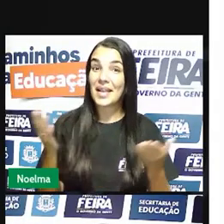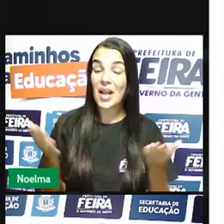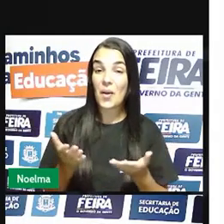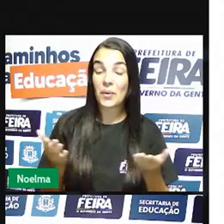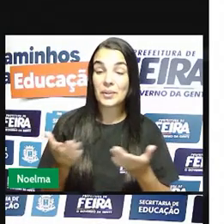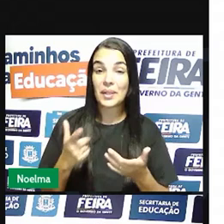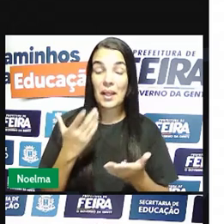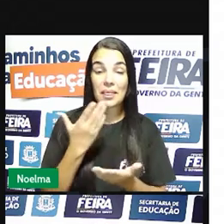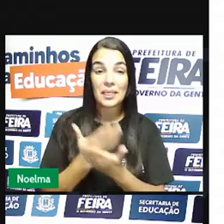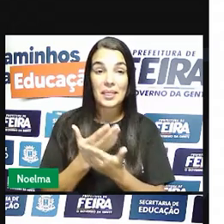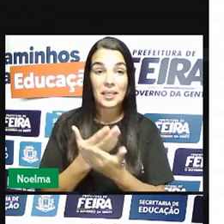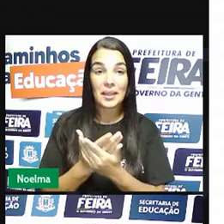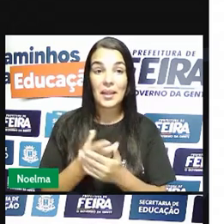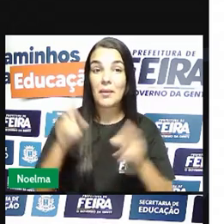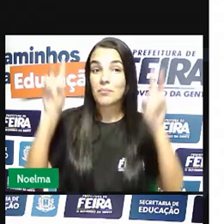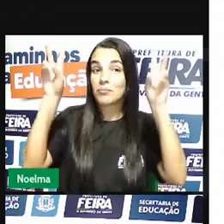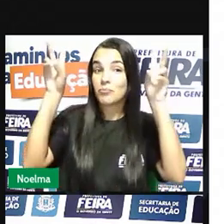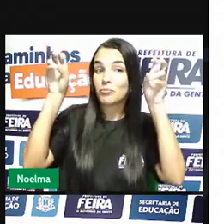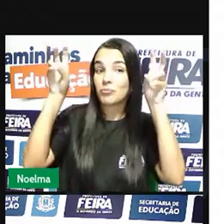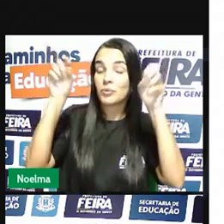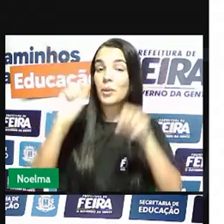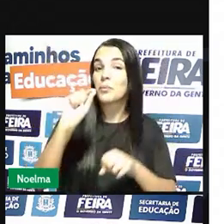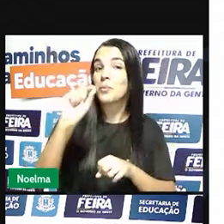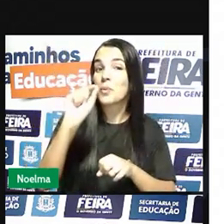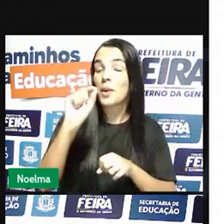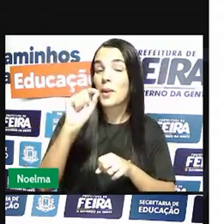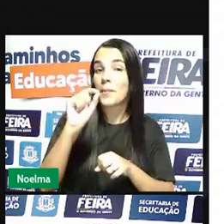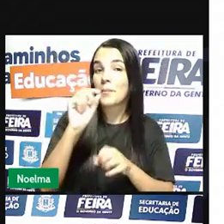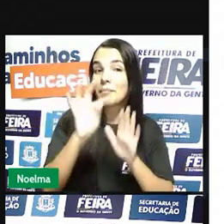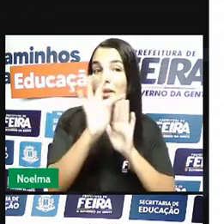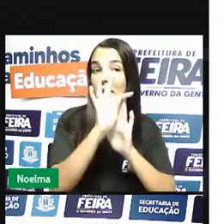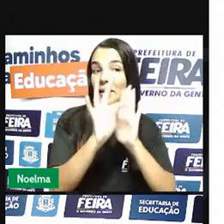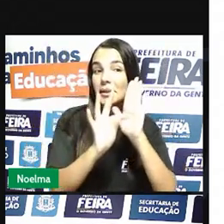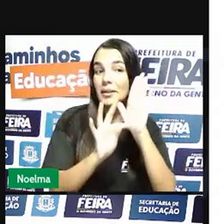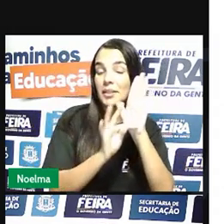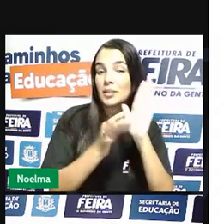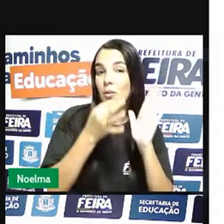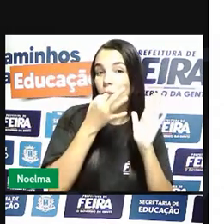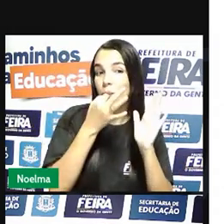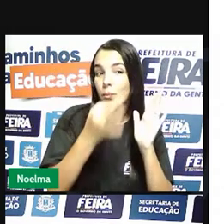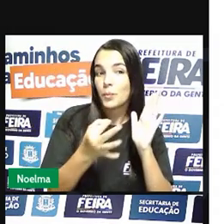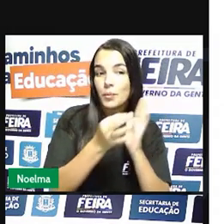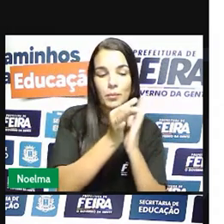Hoje iremos falar sobre o texto dissertativo.